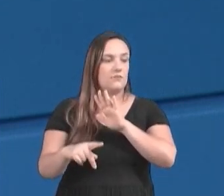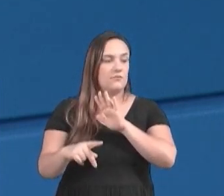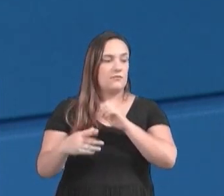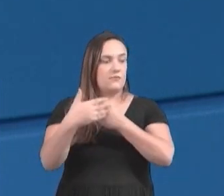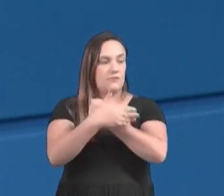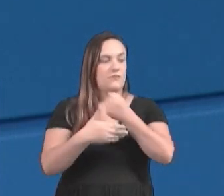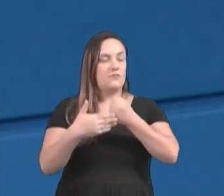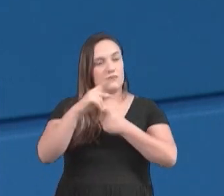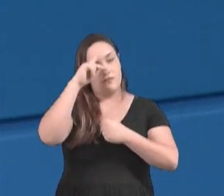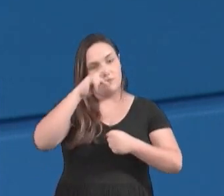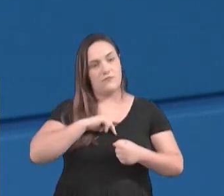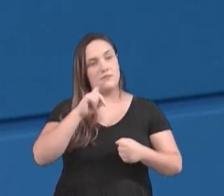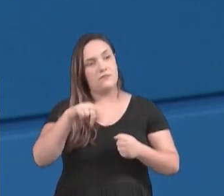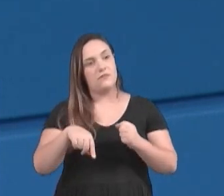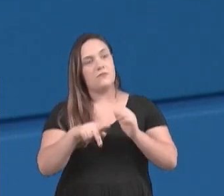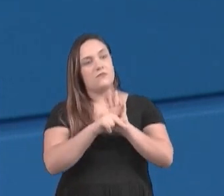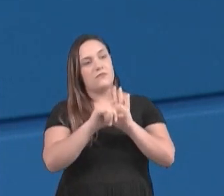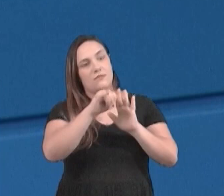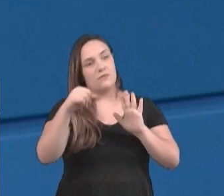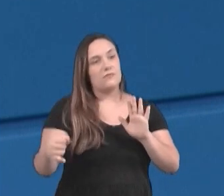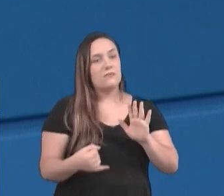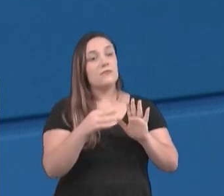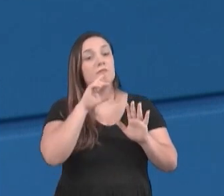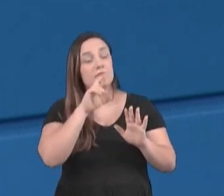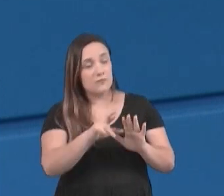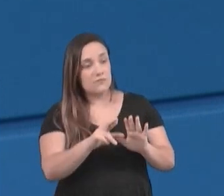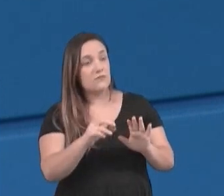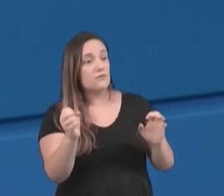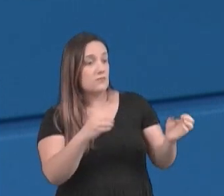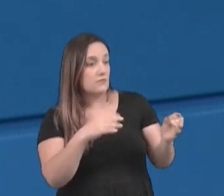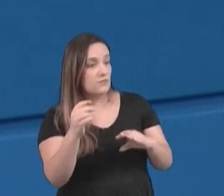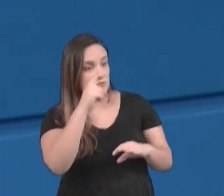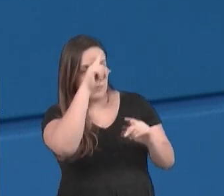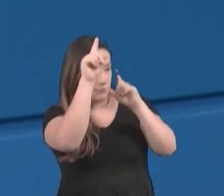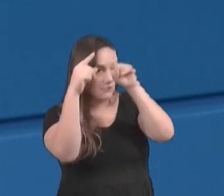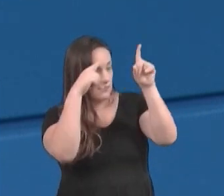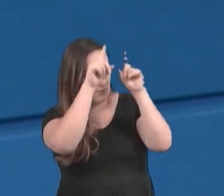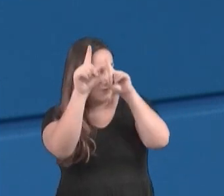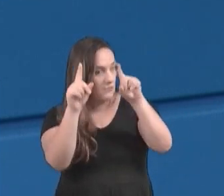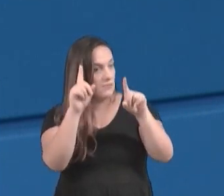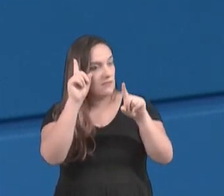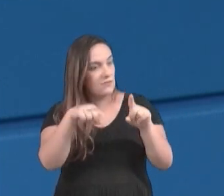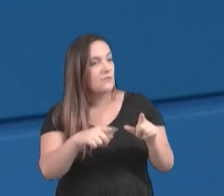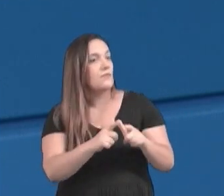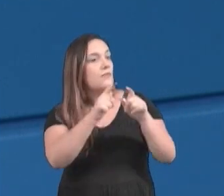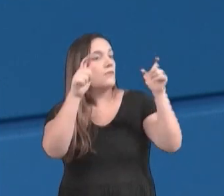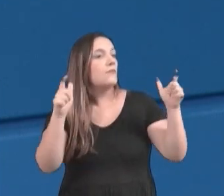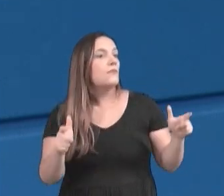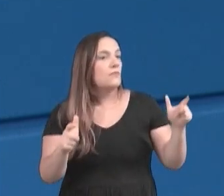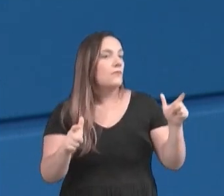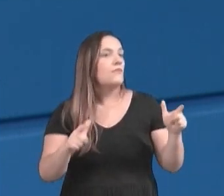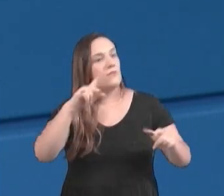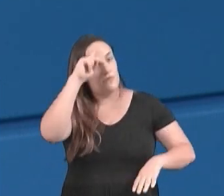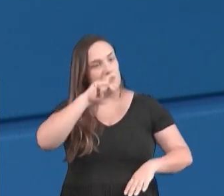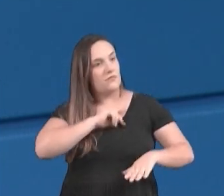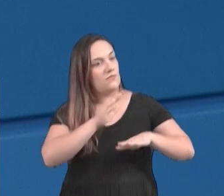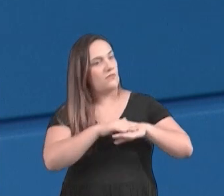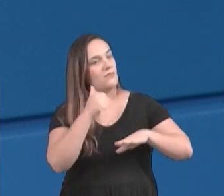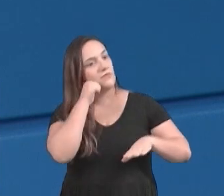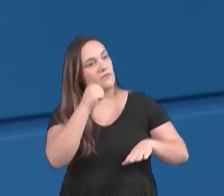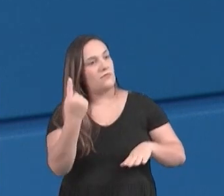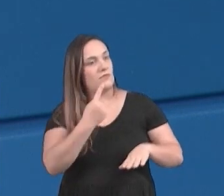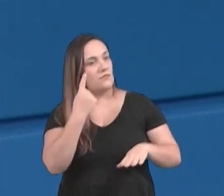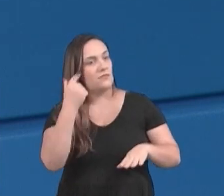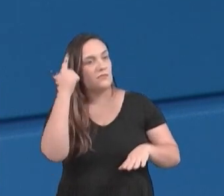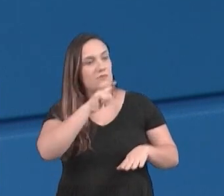sua proteção. Este programa é uma resposta inovadora que busca ampliar a autonomia das